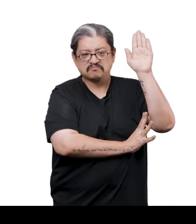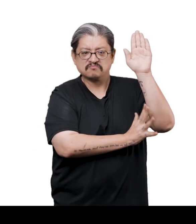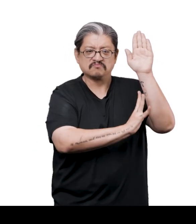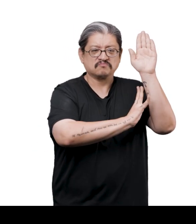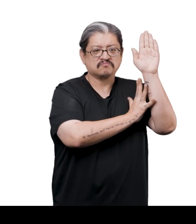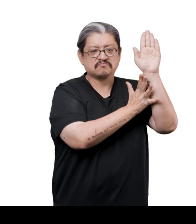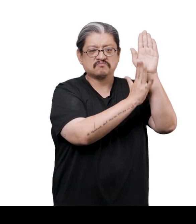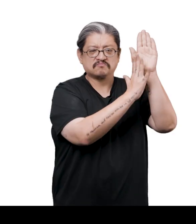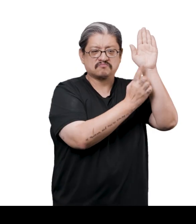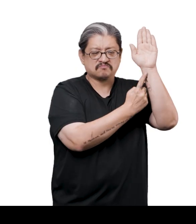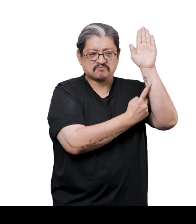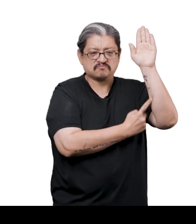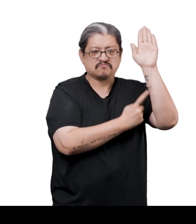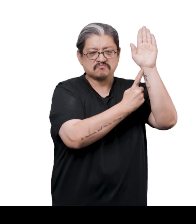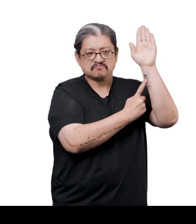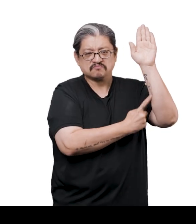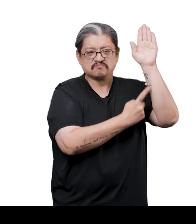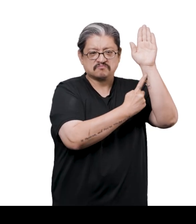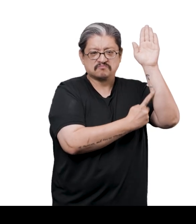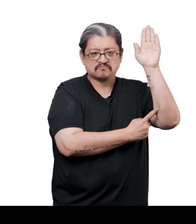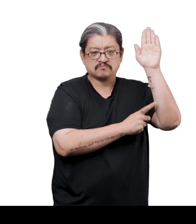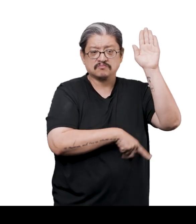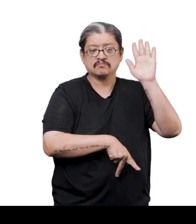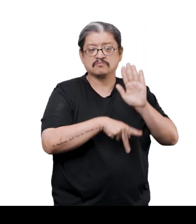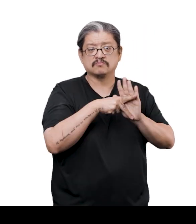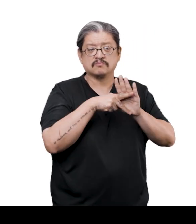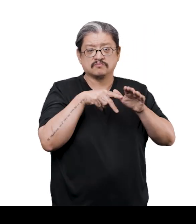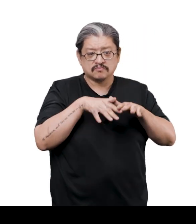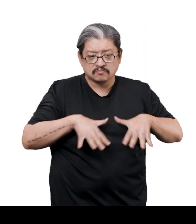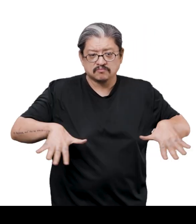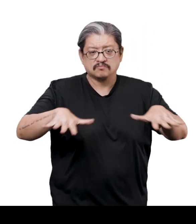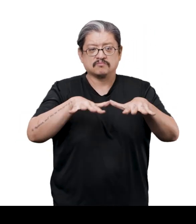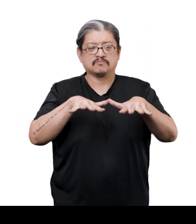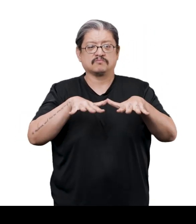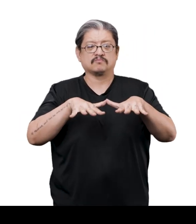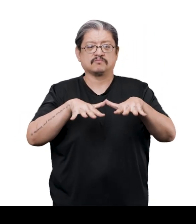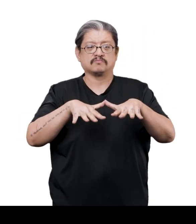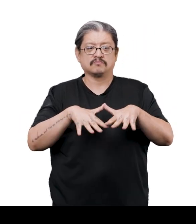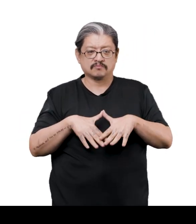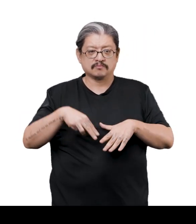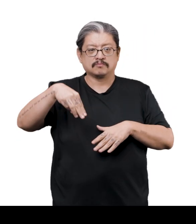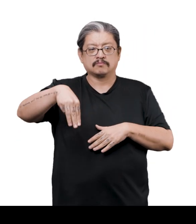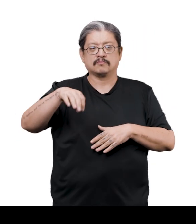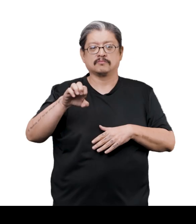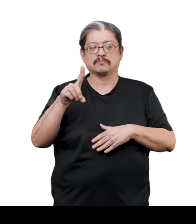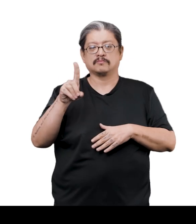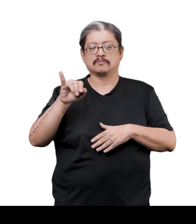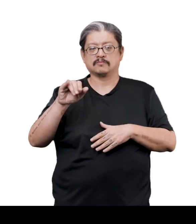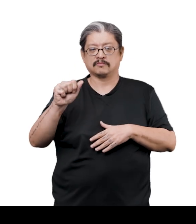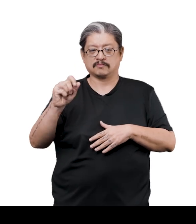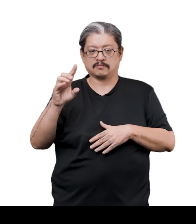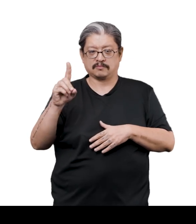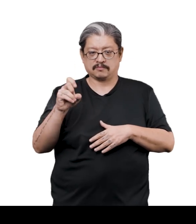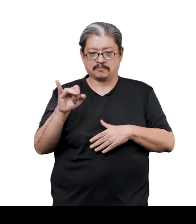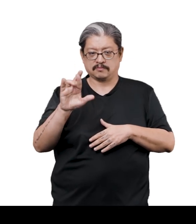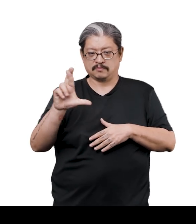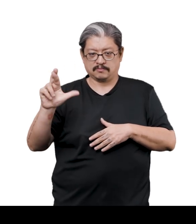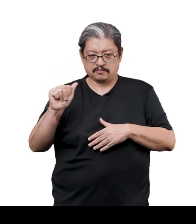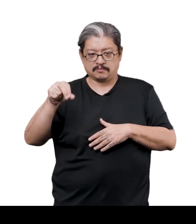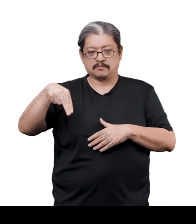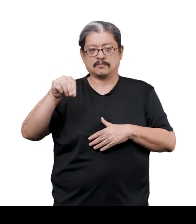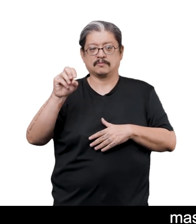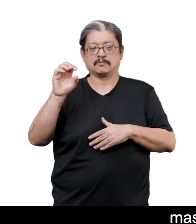e ramificações das toras e lenhas da região mediterrânea. Krasberg não apenas transferiu os desenhos de